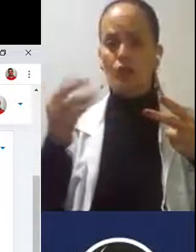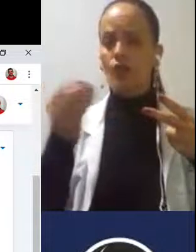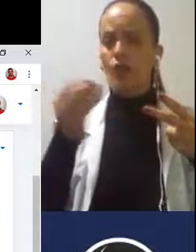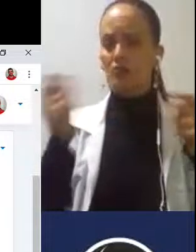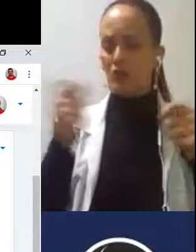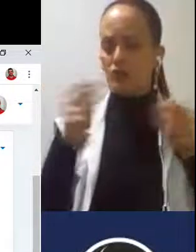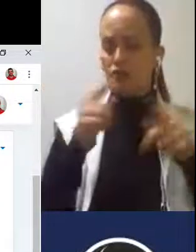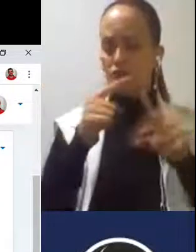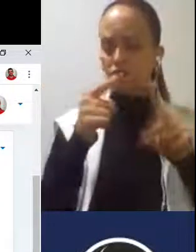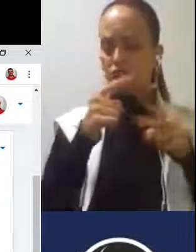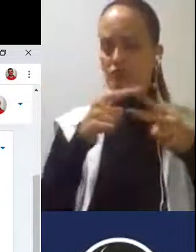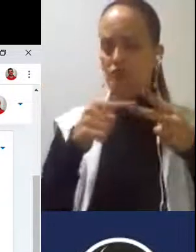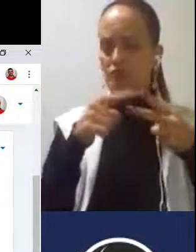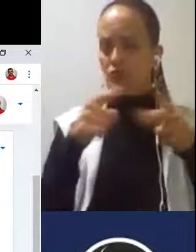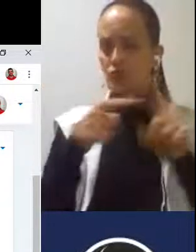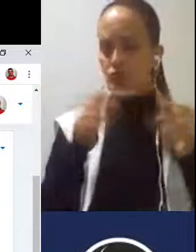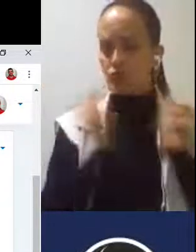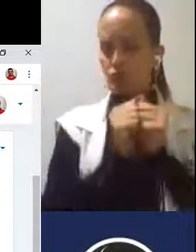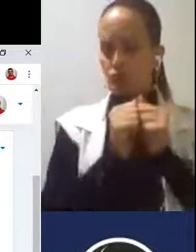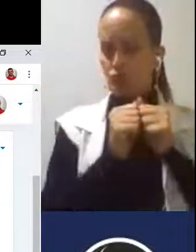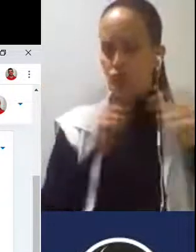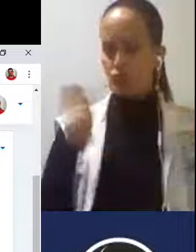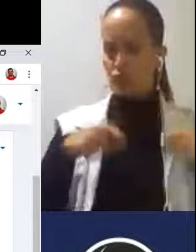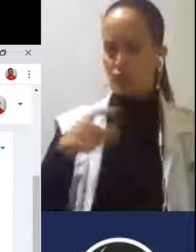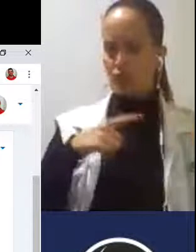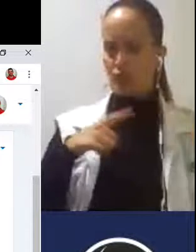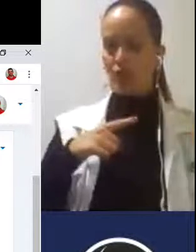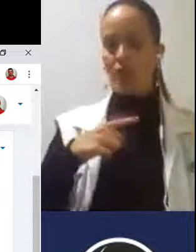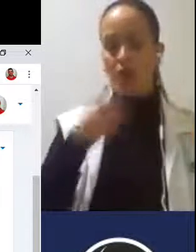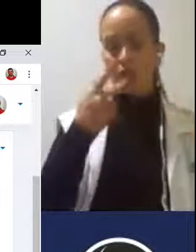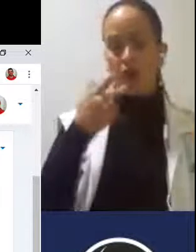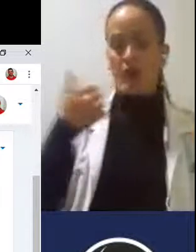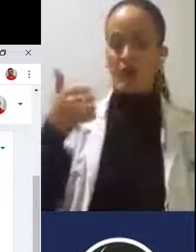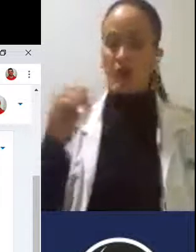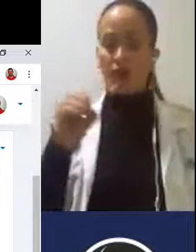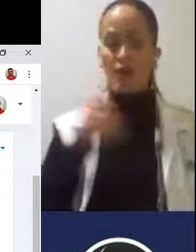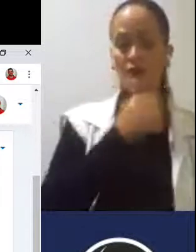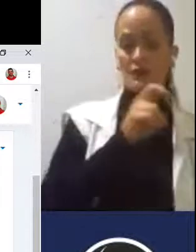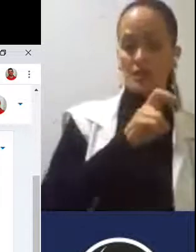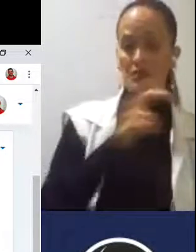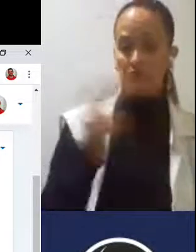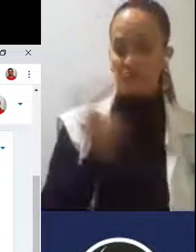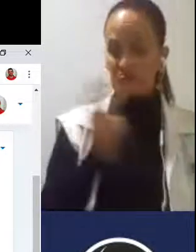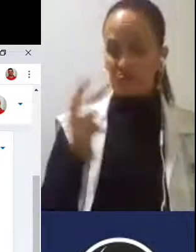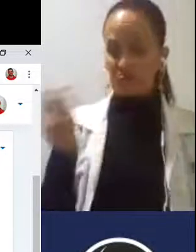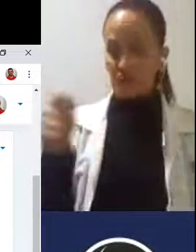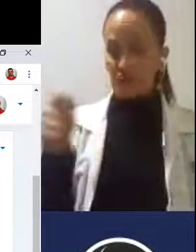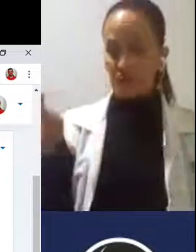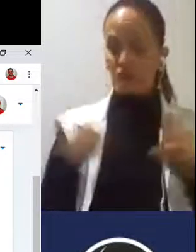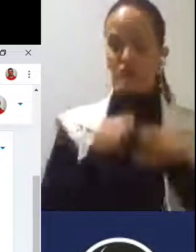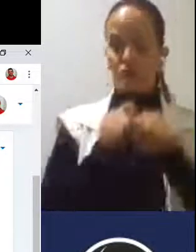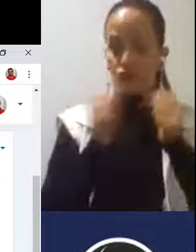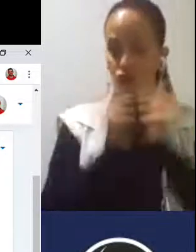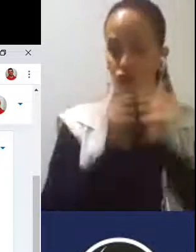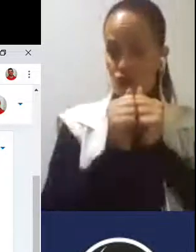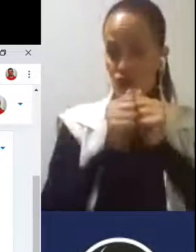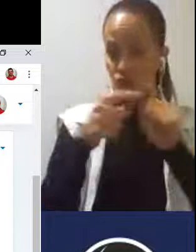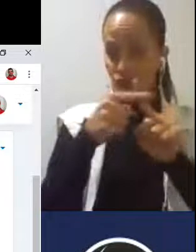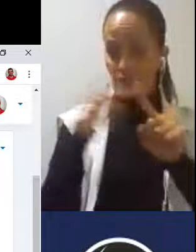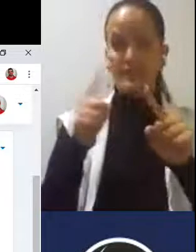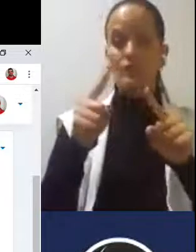resistências, no caso aqui, ó, foi uma resistência de 10 e uma de 15. A gente multiplica os valores, 10 e 15 dá 150, e